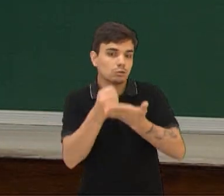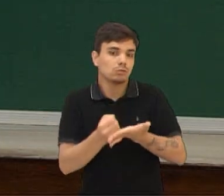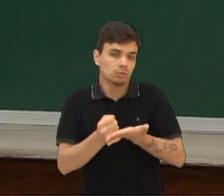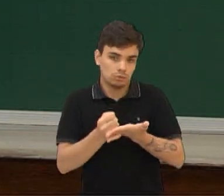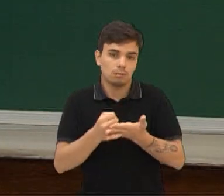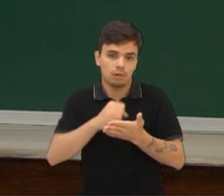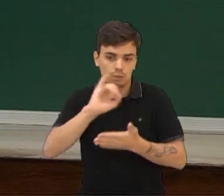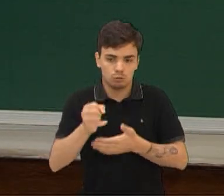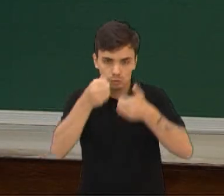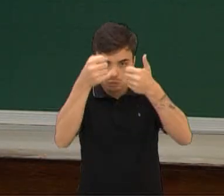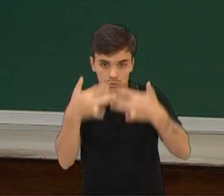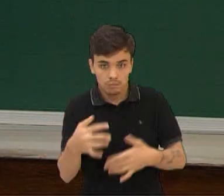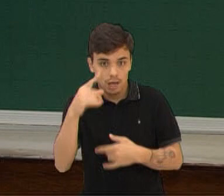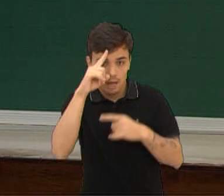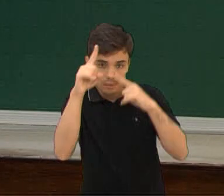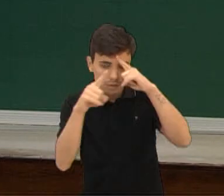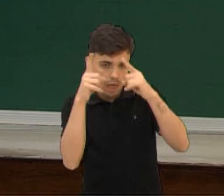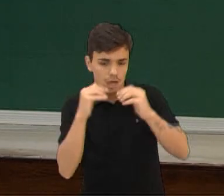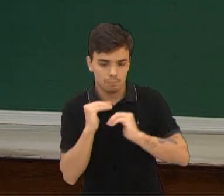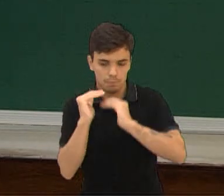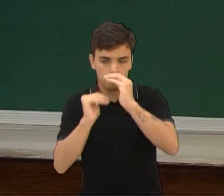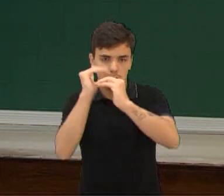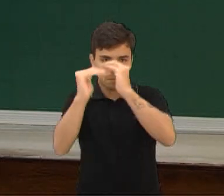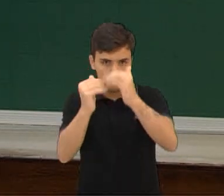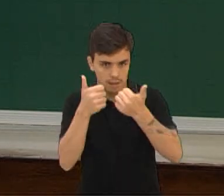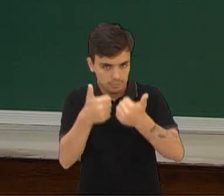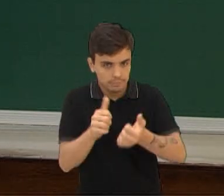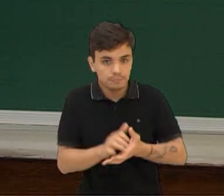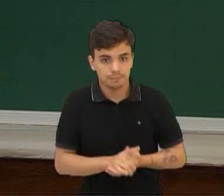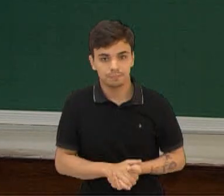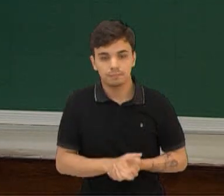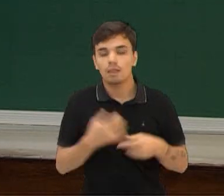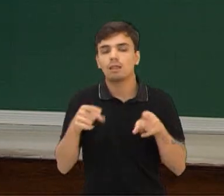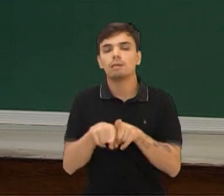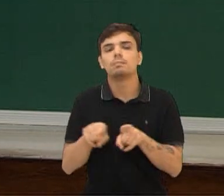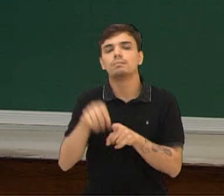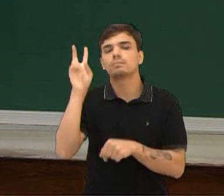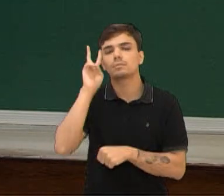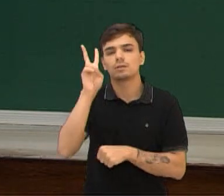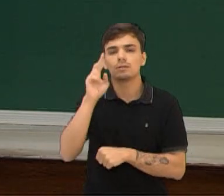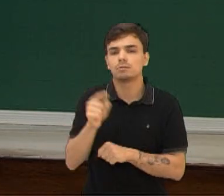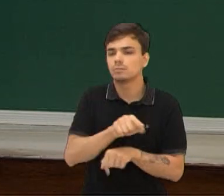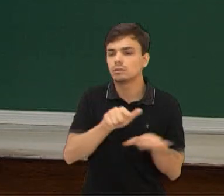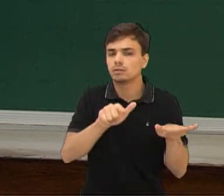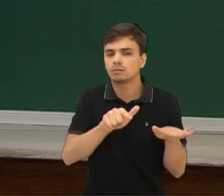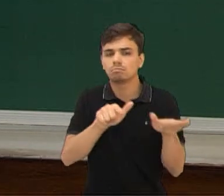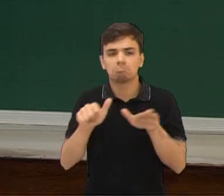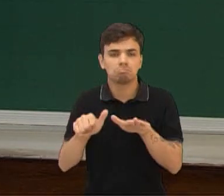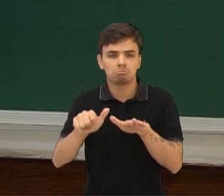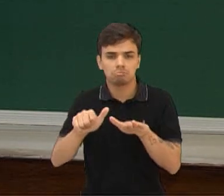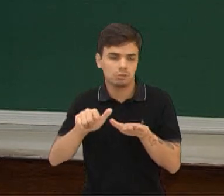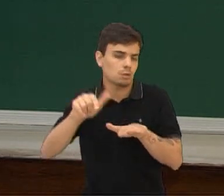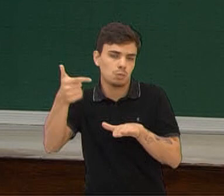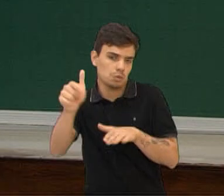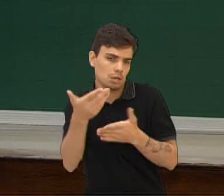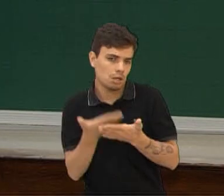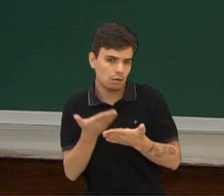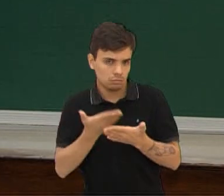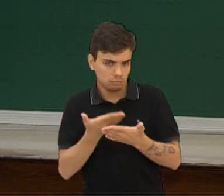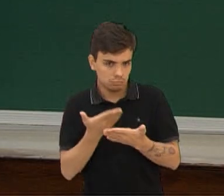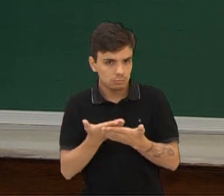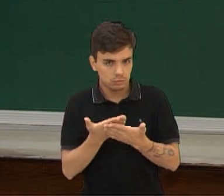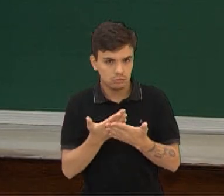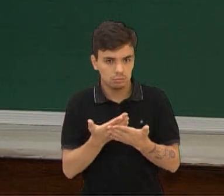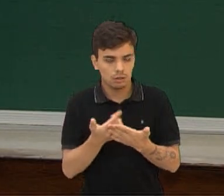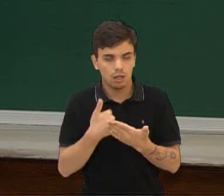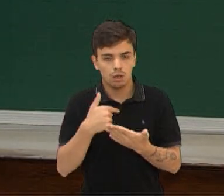as ideias que ele quer desenvolver, tá bom? E lembram que eu, na outra aula, né, na aula